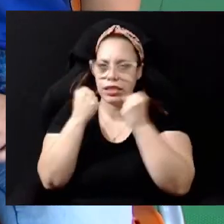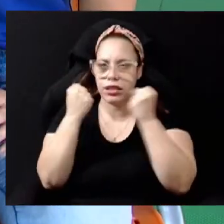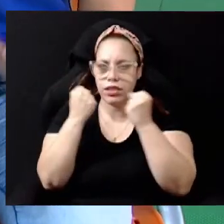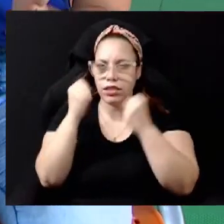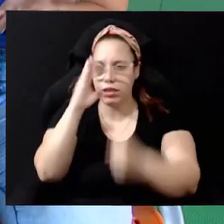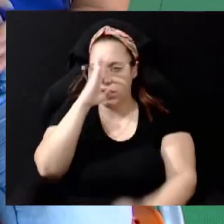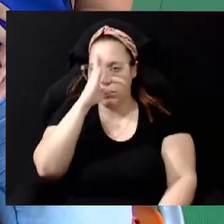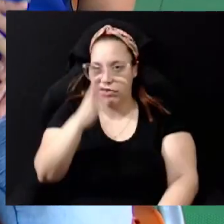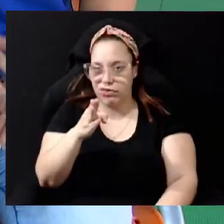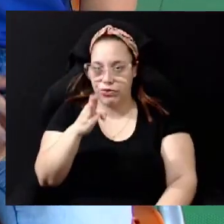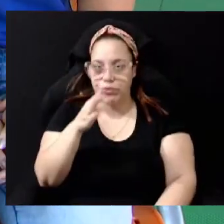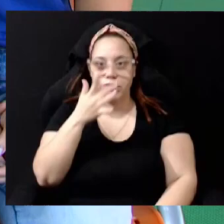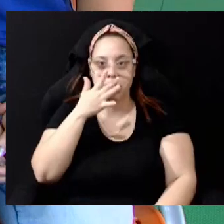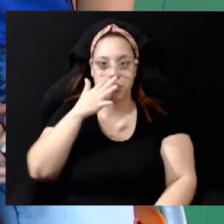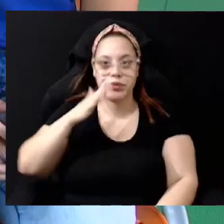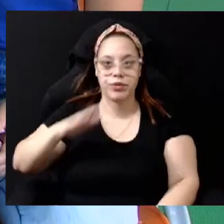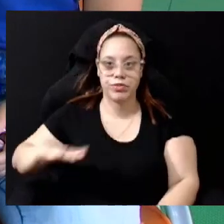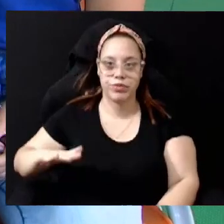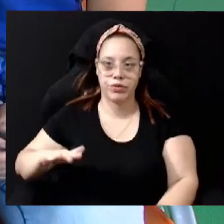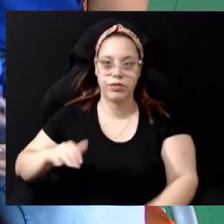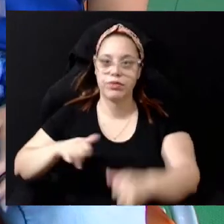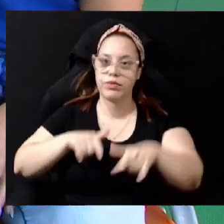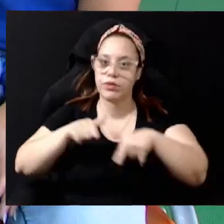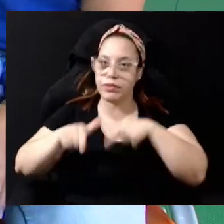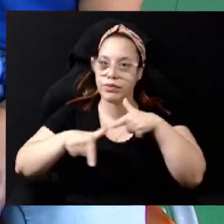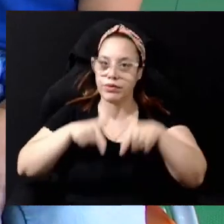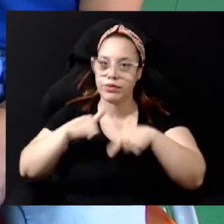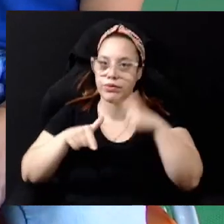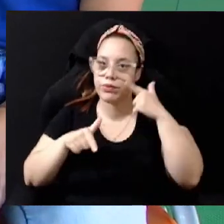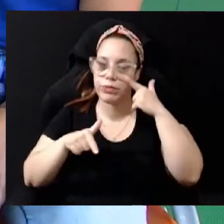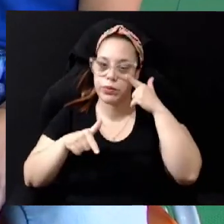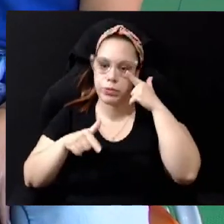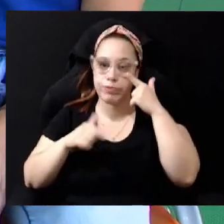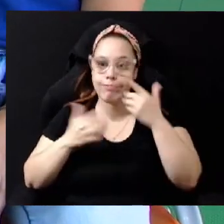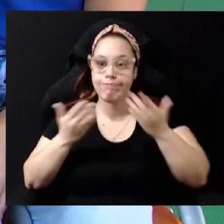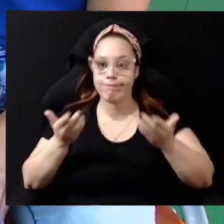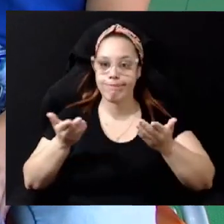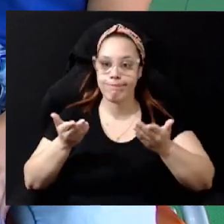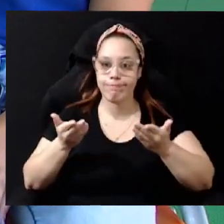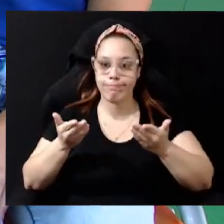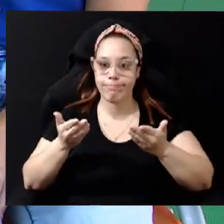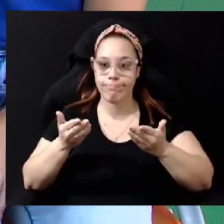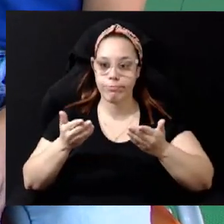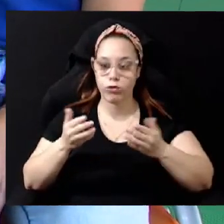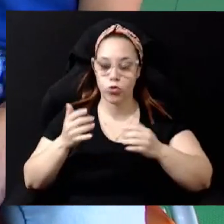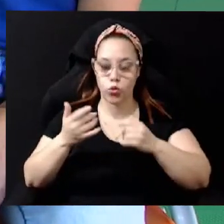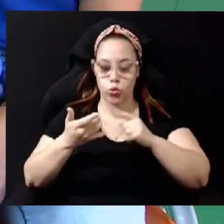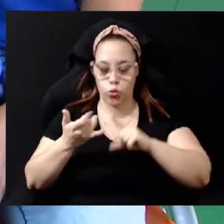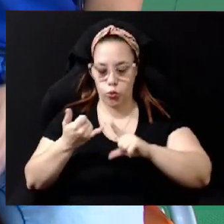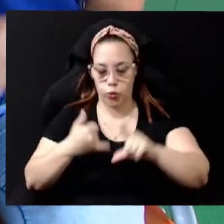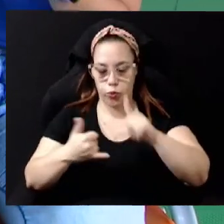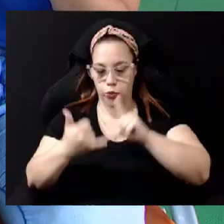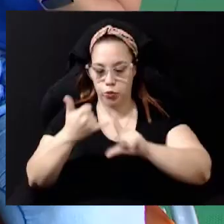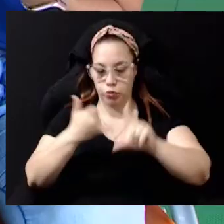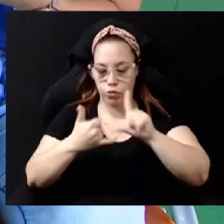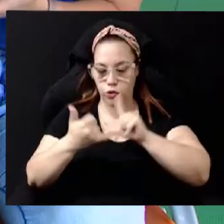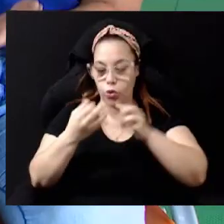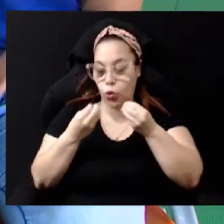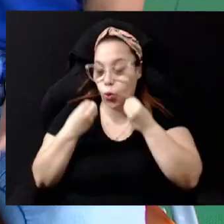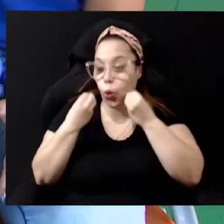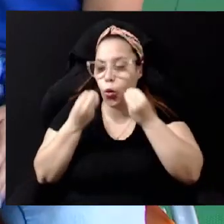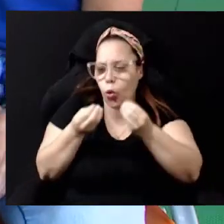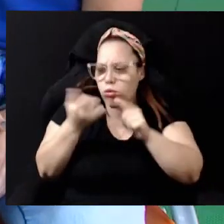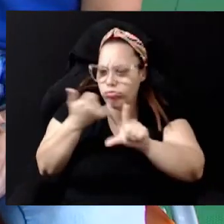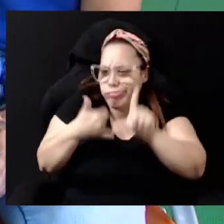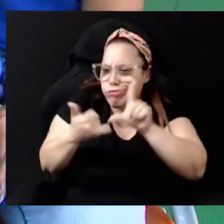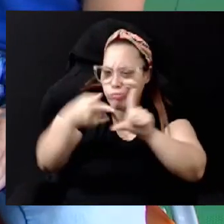física, principalmente na educação infantil, a gente trabalha muito e tem a intenção por parte da ludicidade. Então, como que de uma